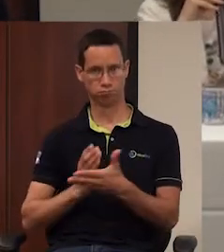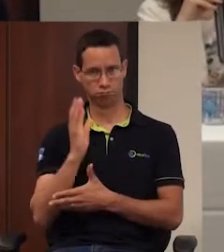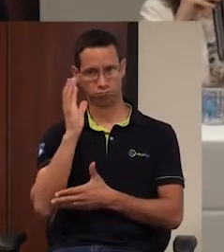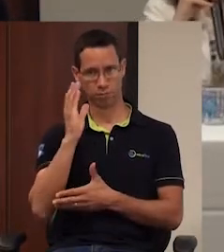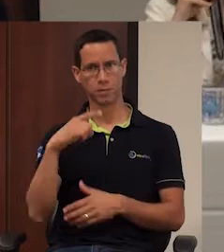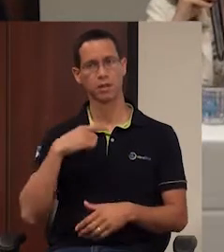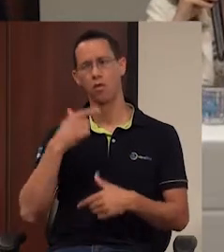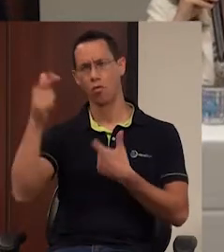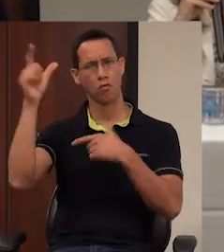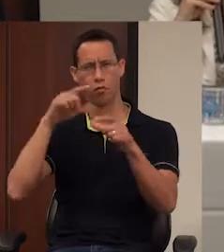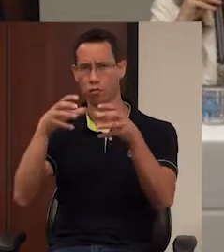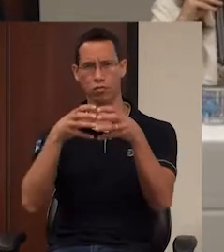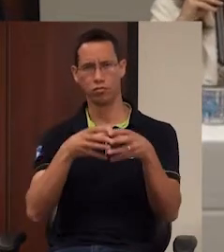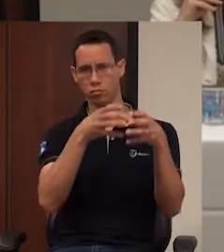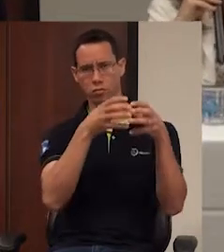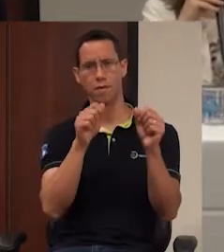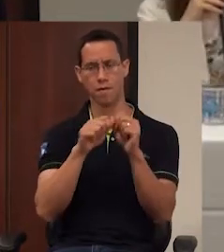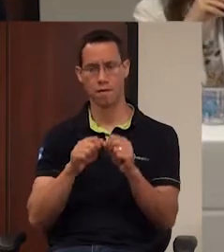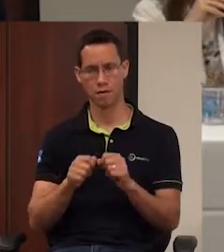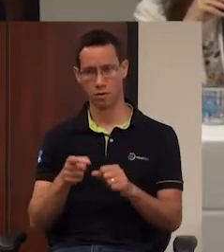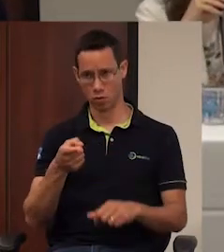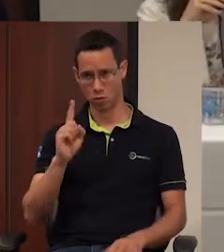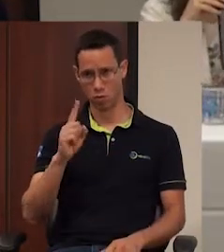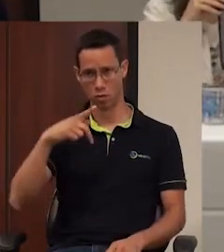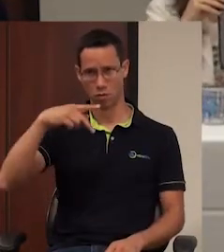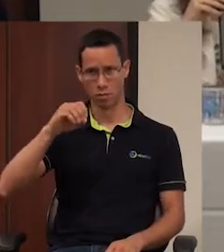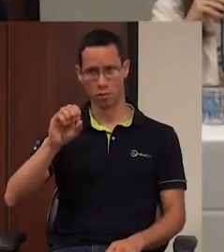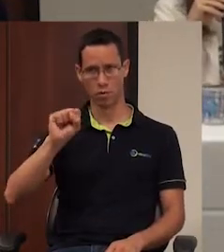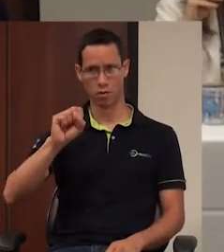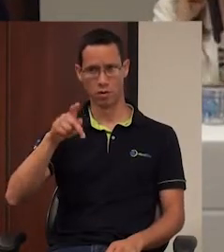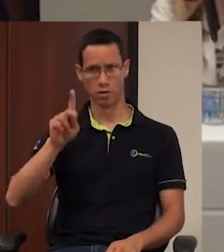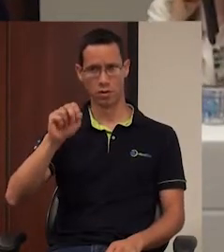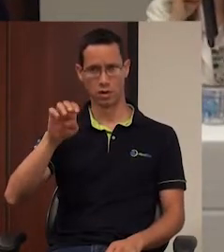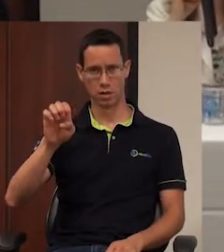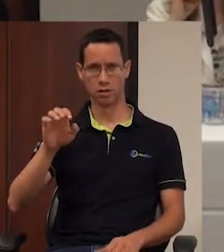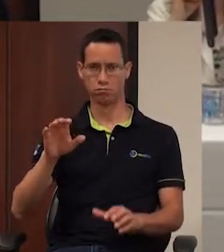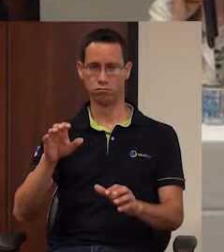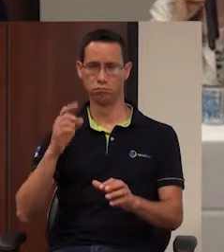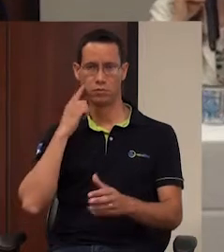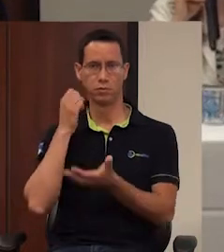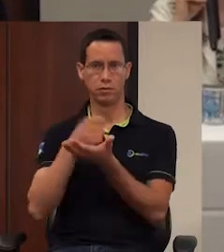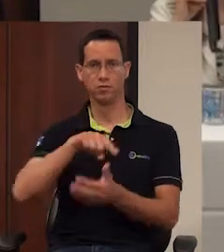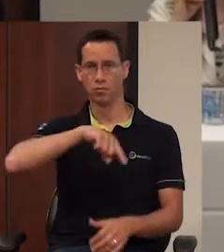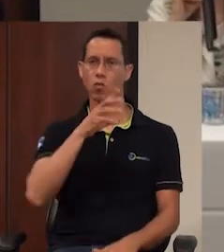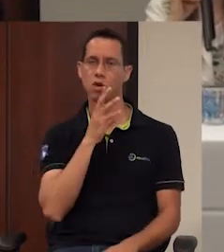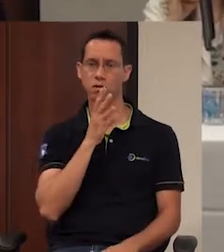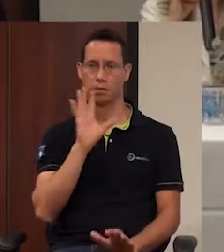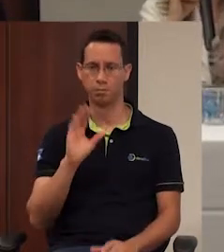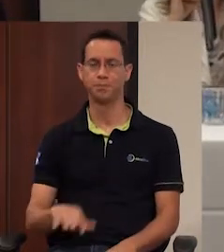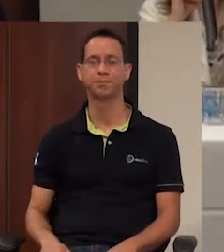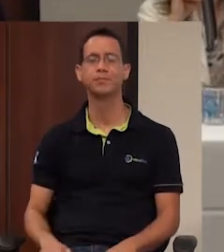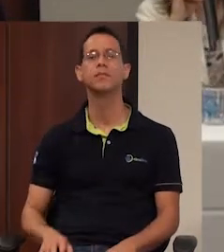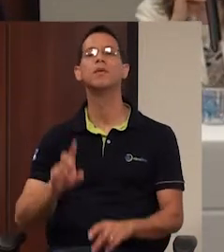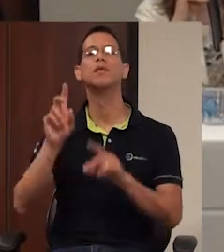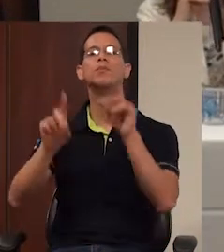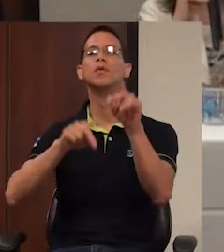que fazem isso. Eles não são a única, mas eles são, eu acho, o caso mais emblemático, por isso que eu trouxe o caso deles para vocês conhecerem. Então, quem que é o